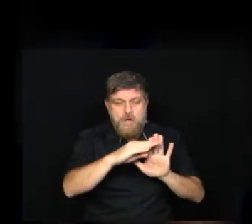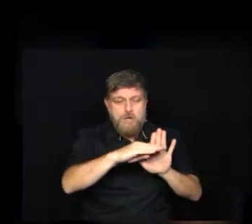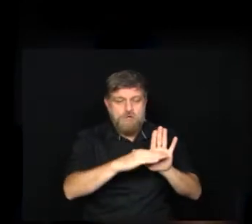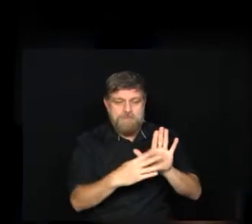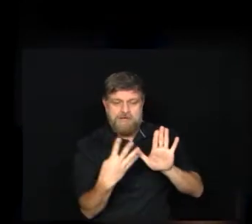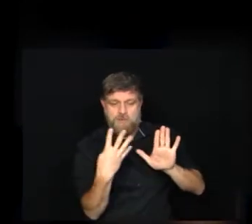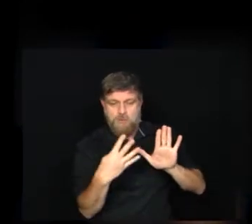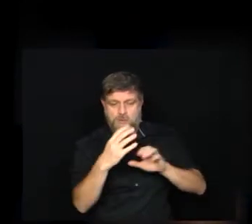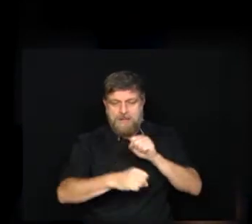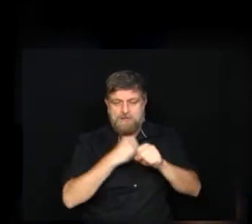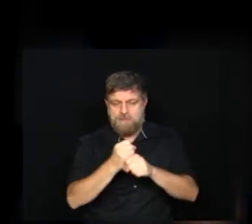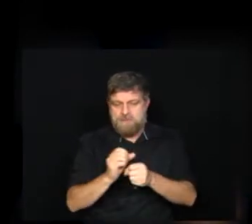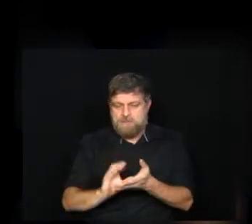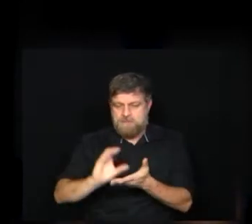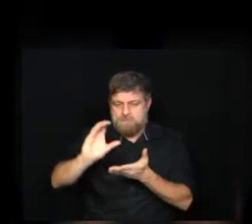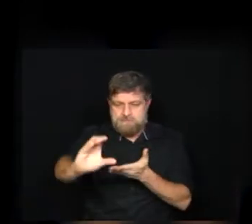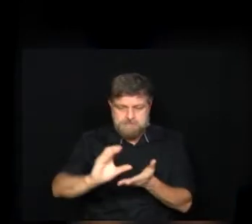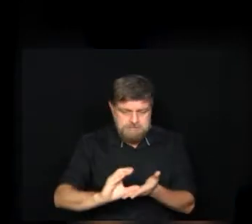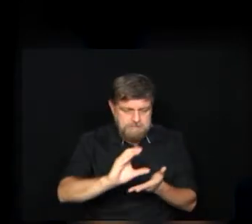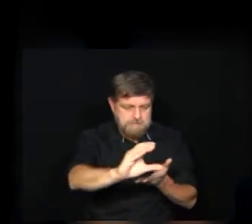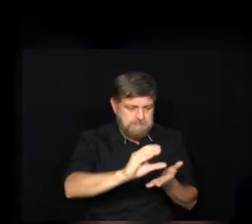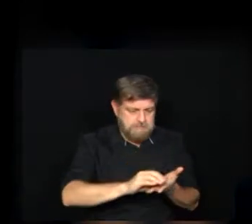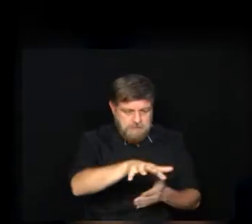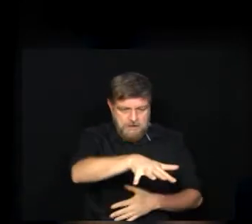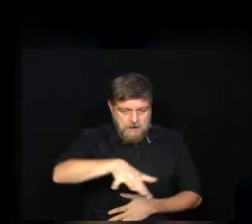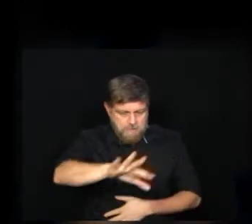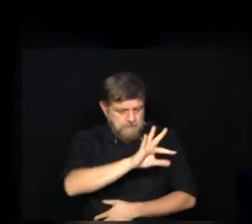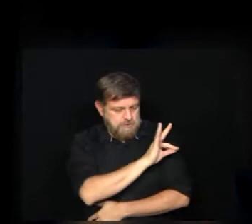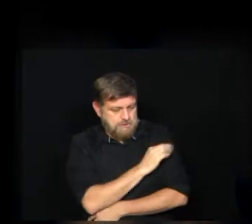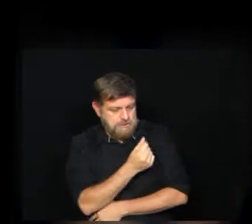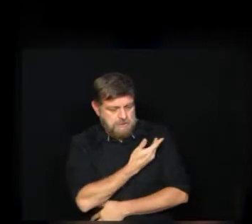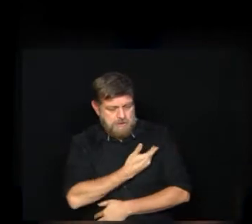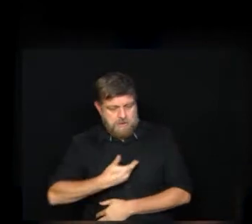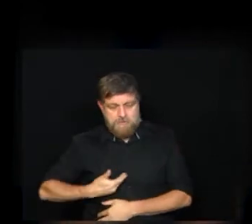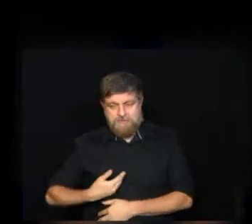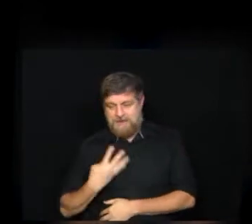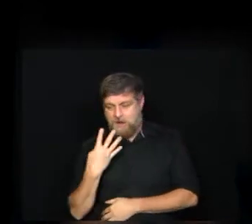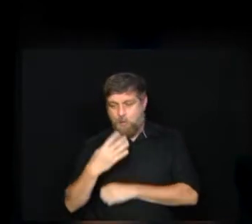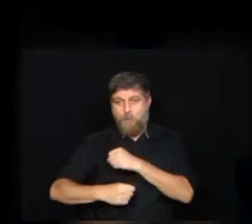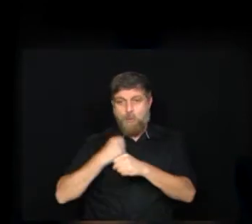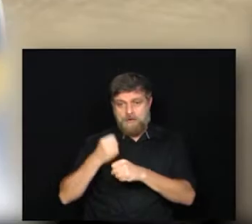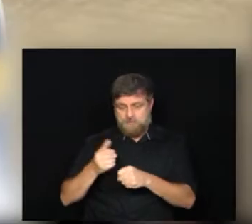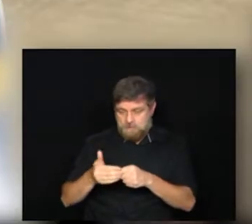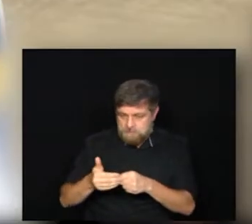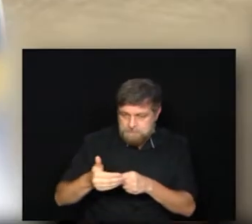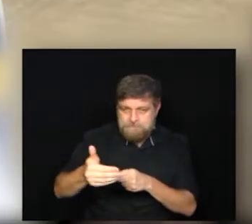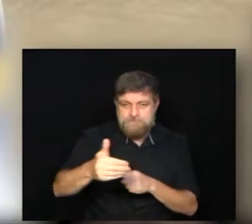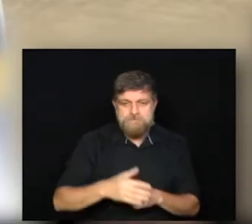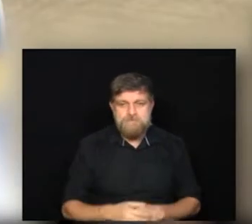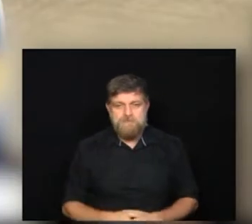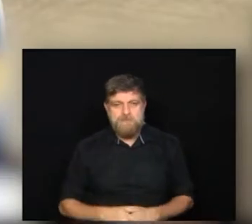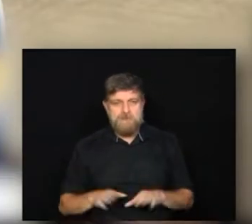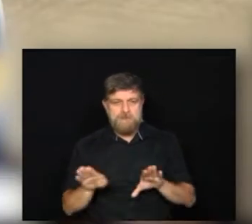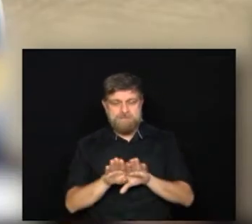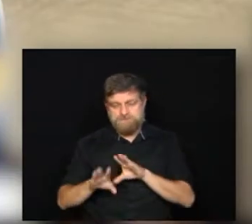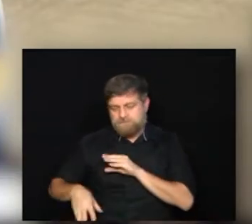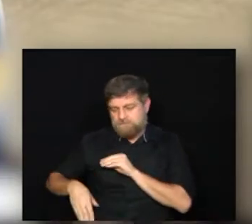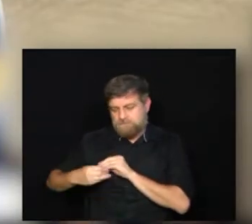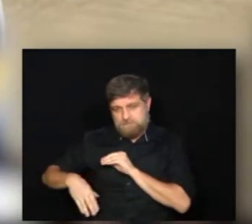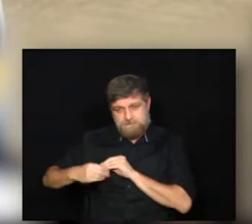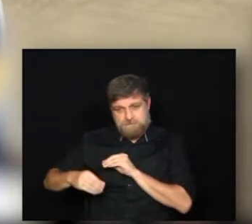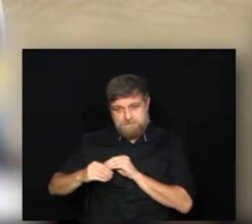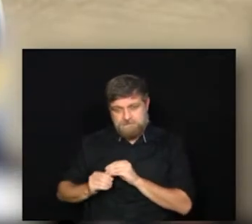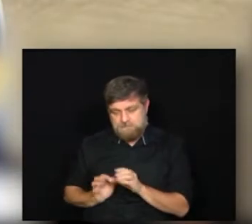plano plurianual que prevê investimentos da prefeitura para os próximos 4 anos. Acrescentamos alguns